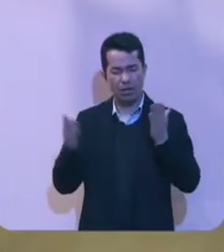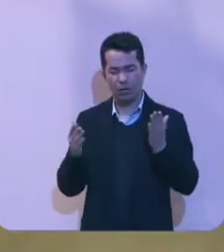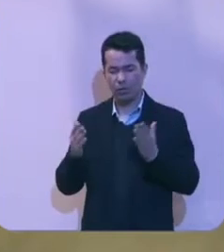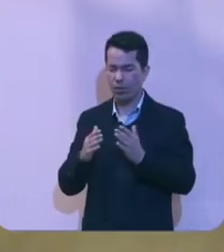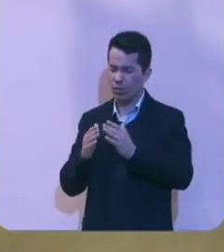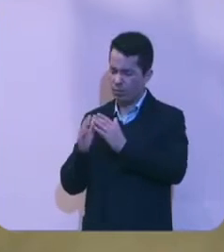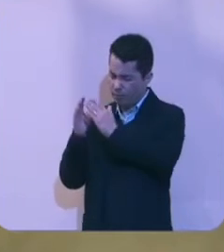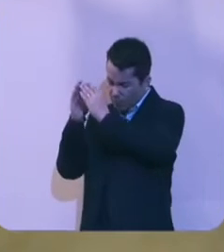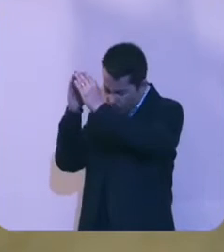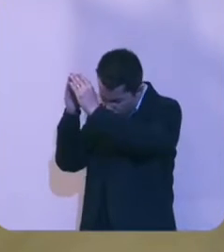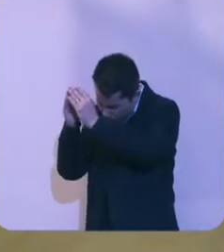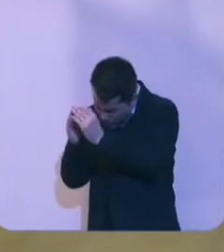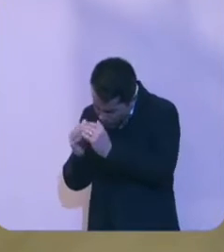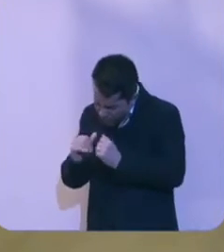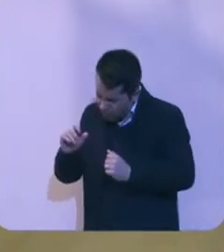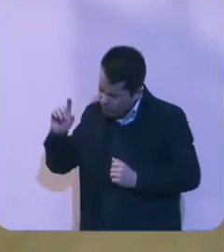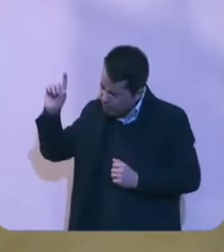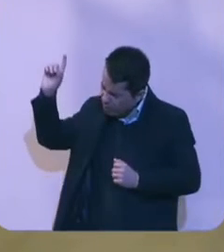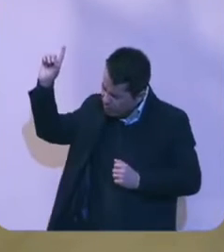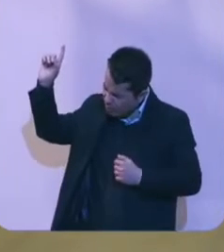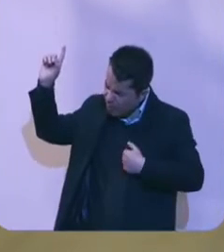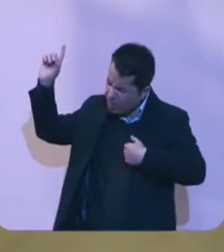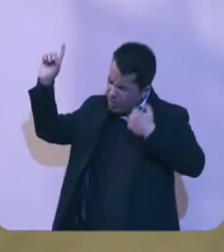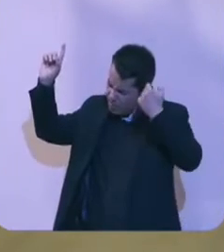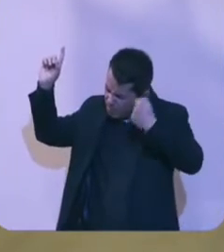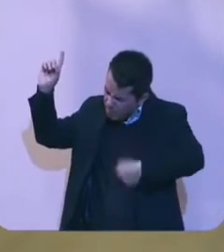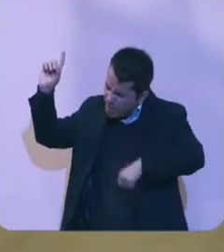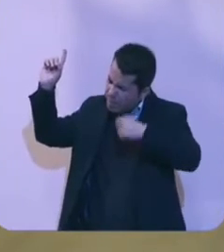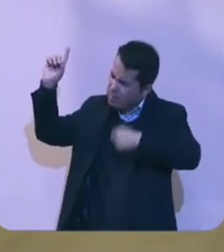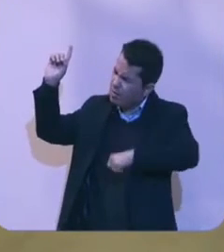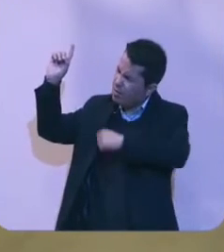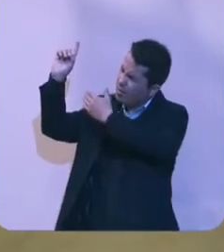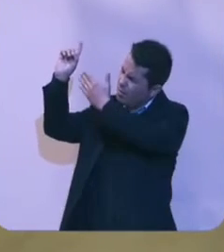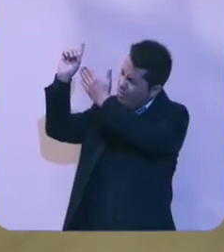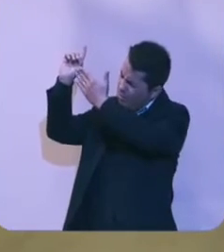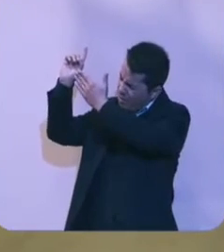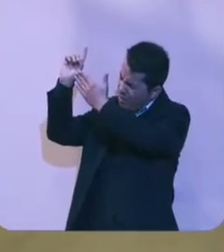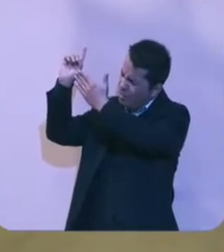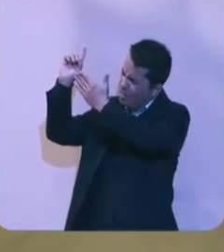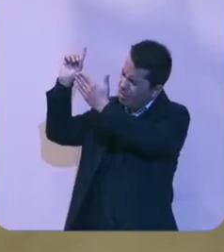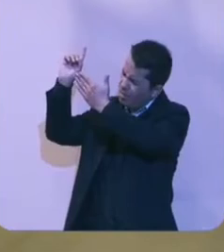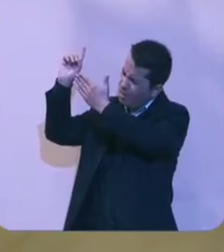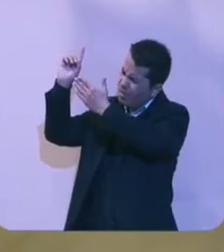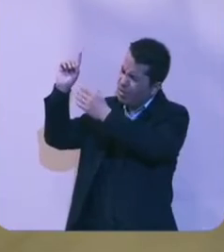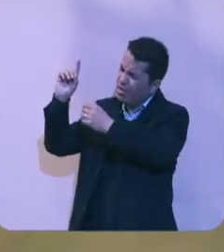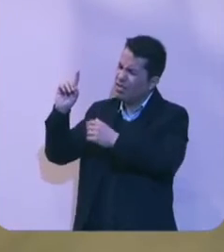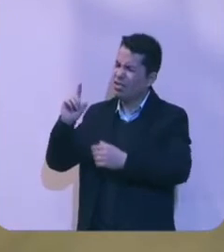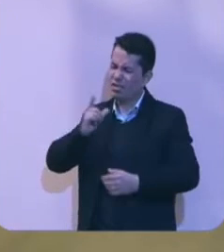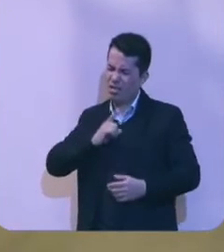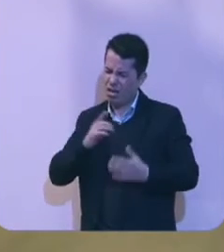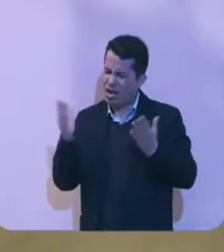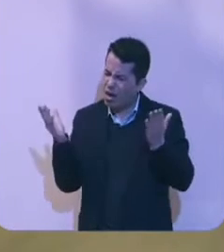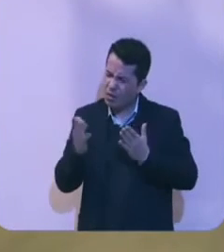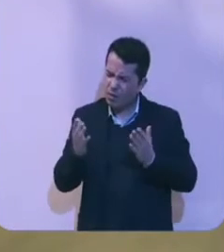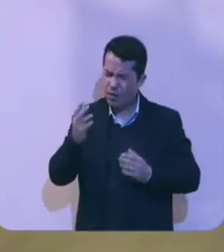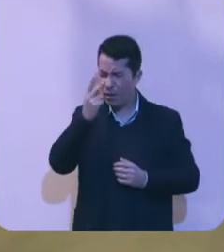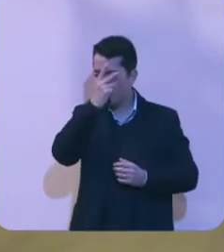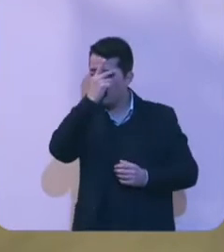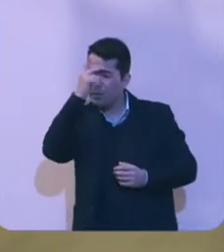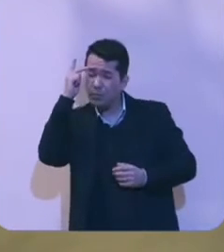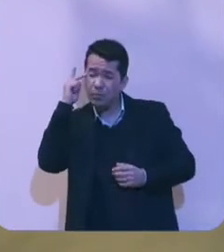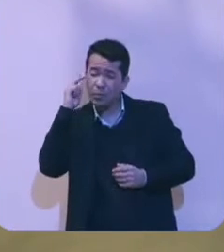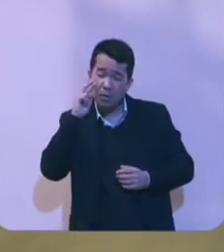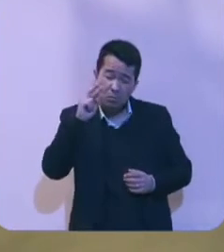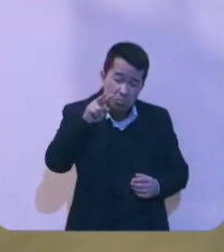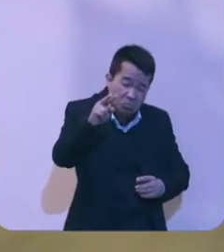Como nós precisamos do Senhor. Mas antes de qualquer coisa, junto com esses meus irmãos que estão